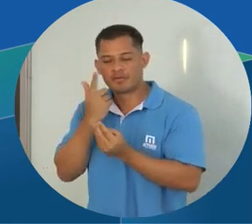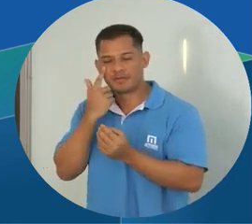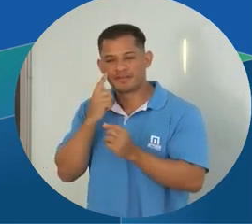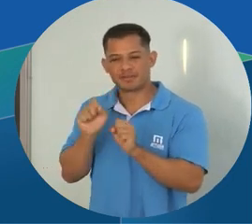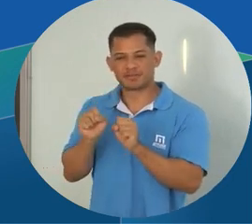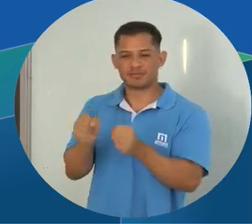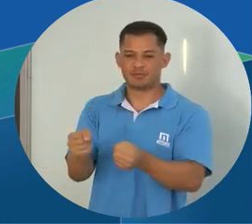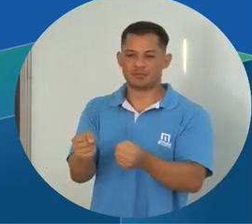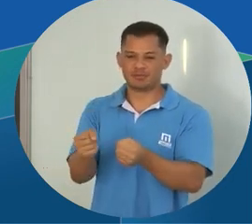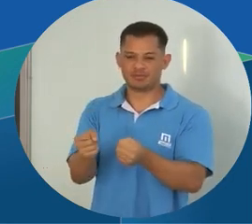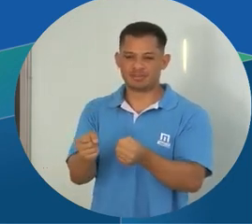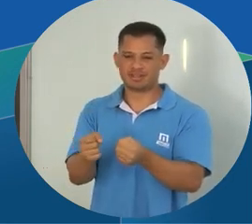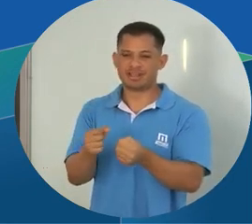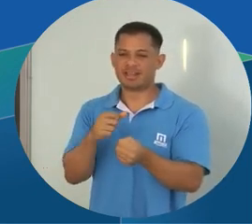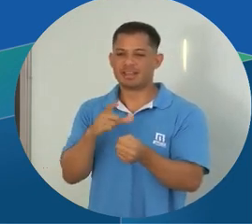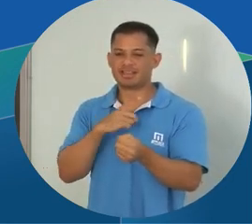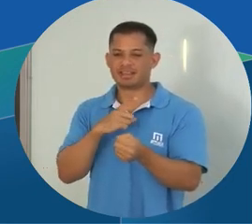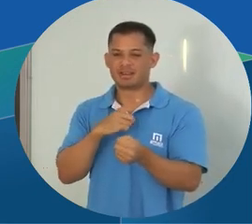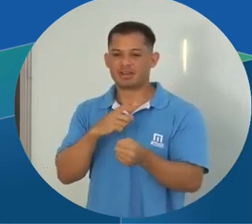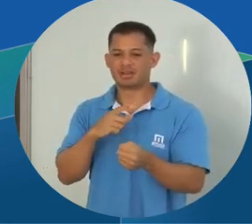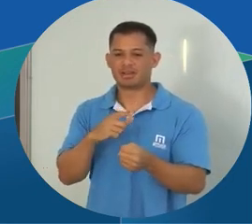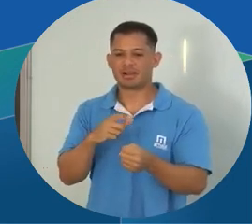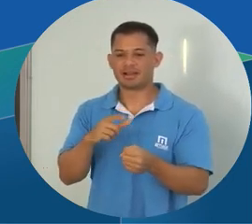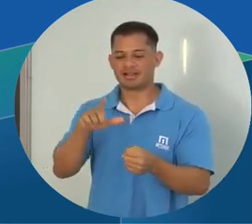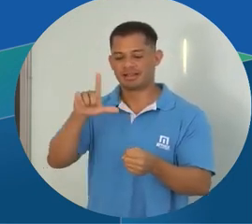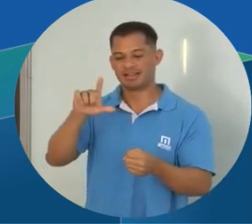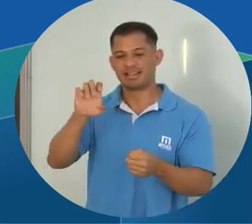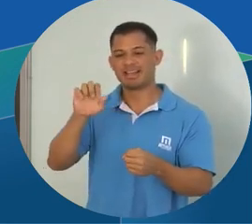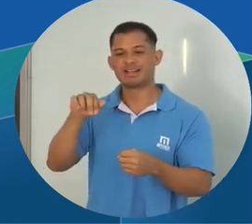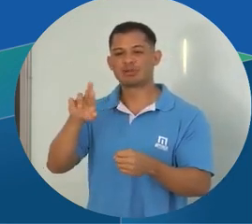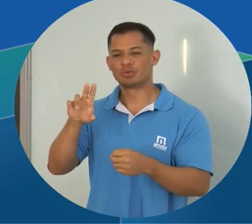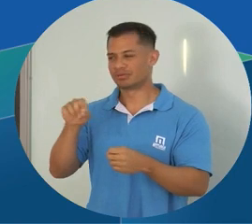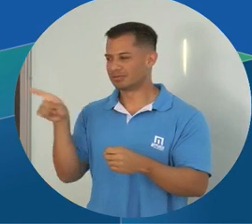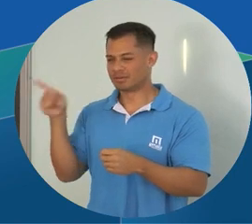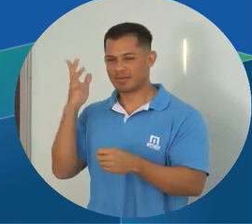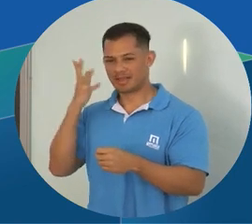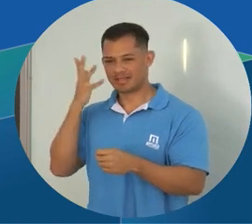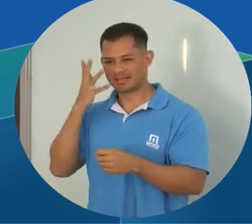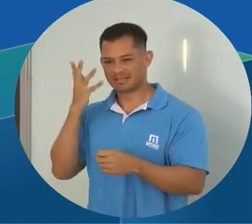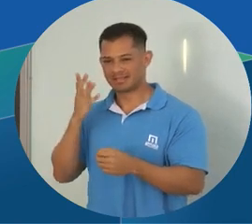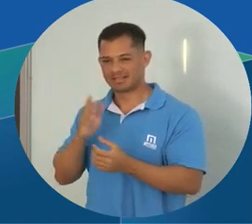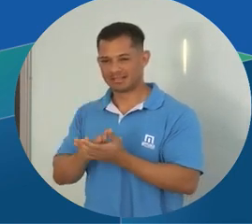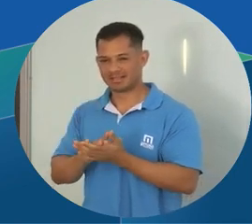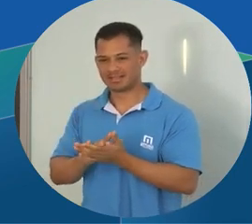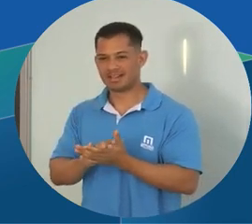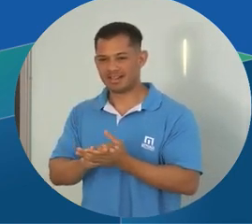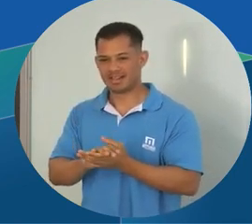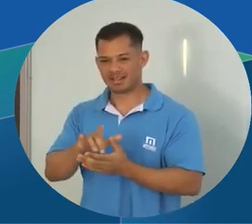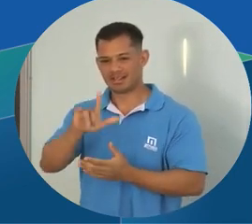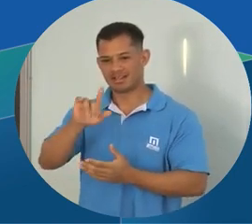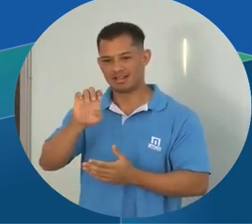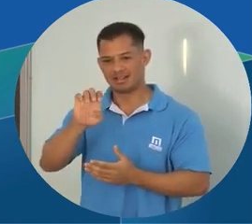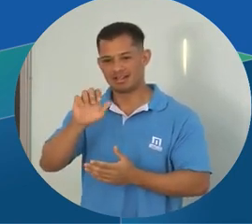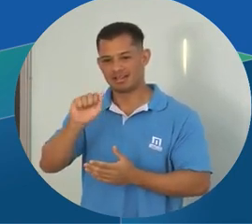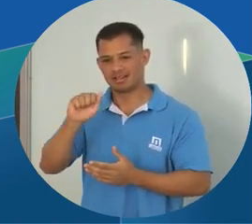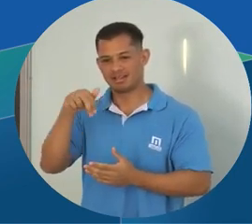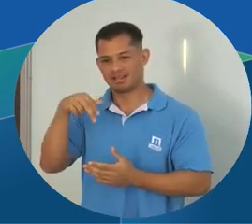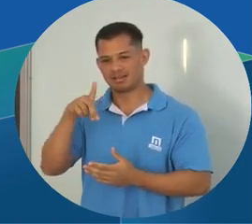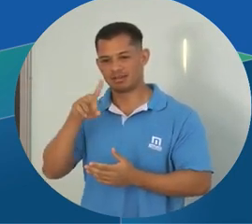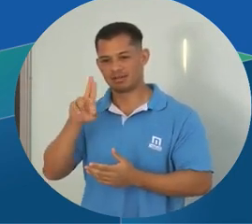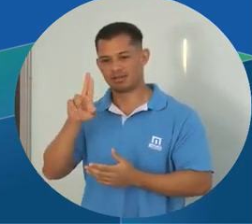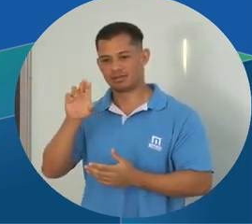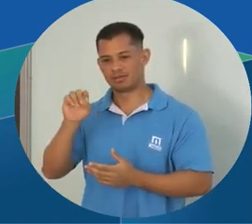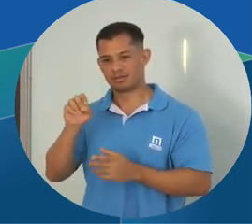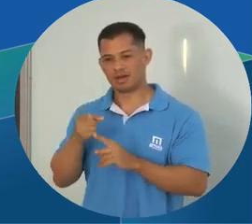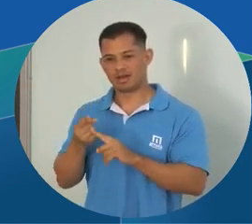além da água que está represada, que é o maior esforço submetido ali no barramento, a água quer empurrar tudo, né? Ela